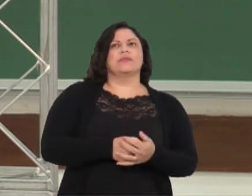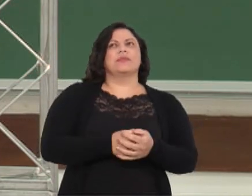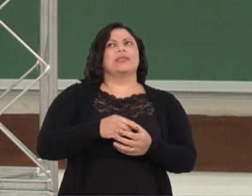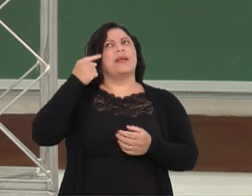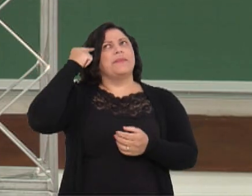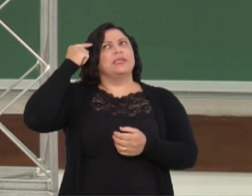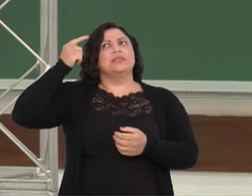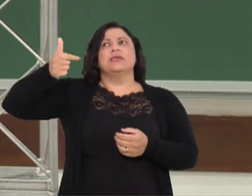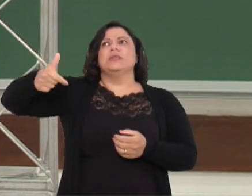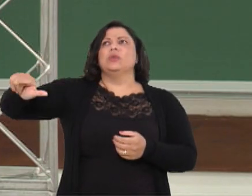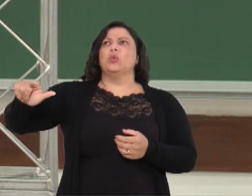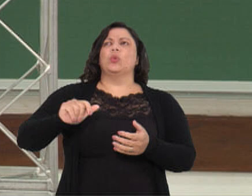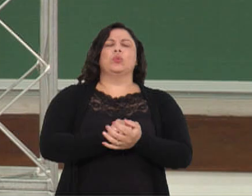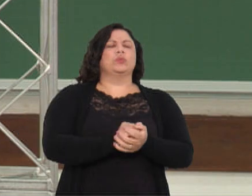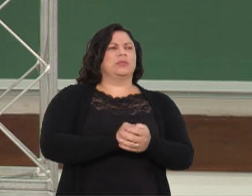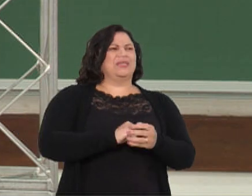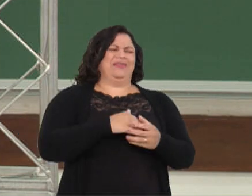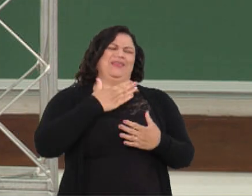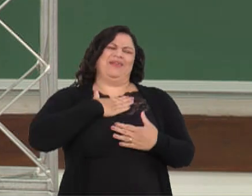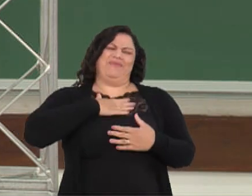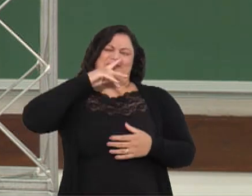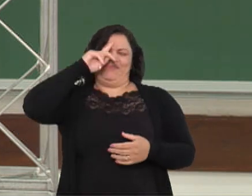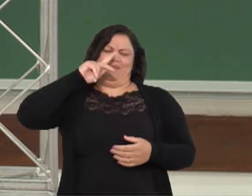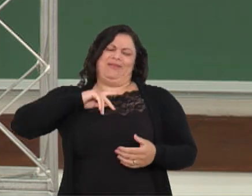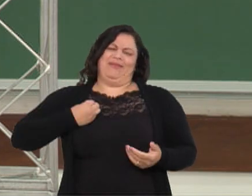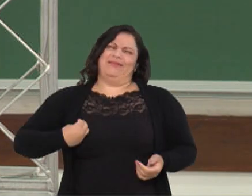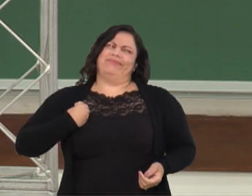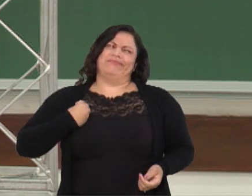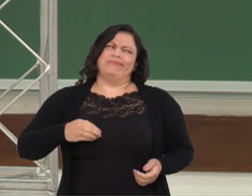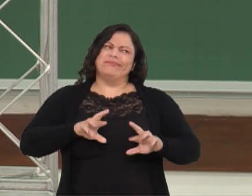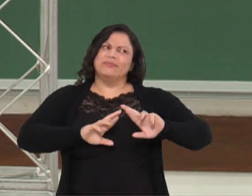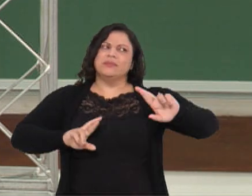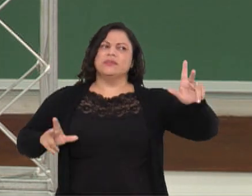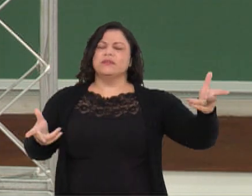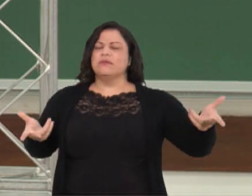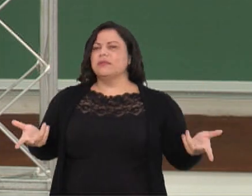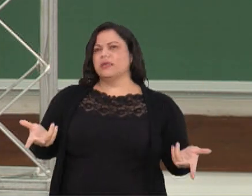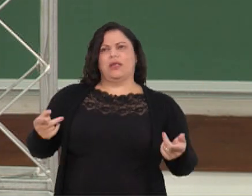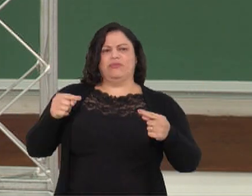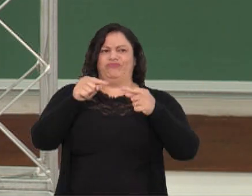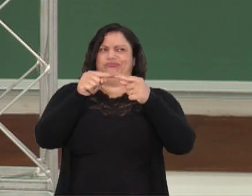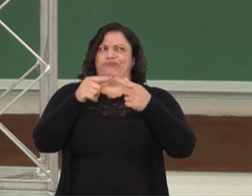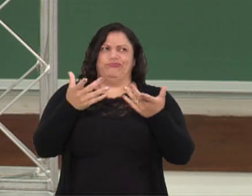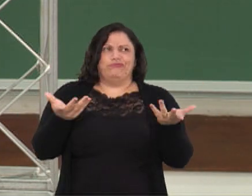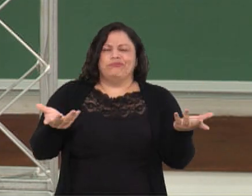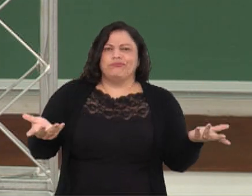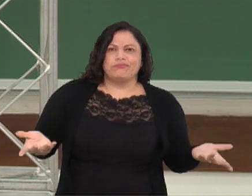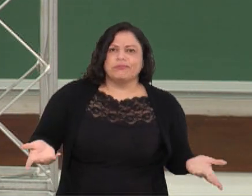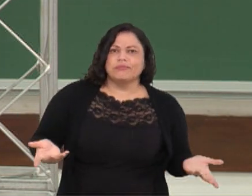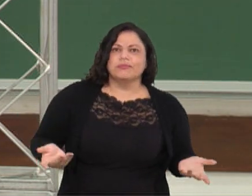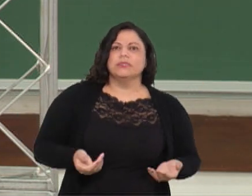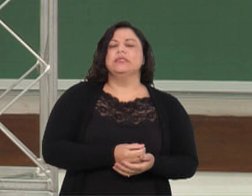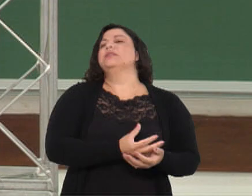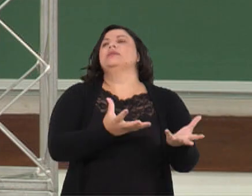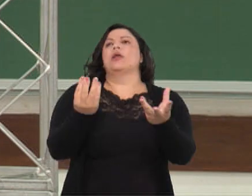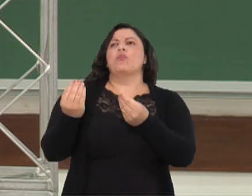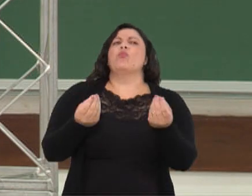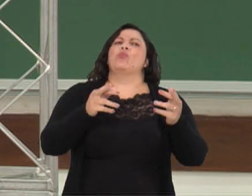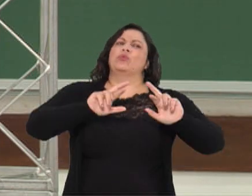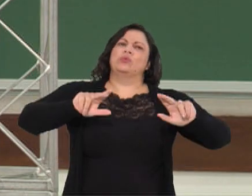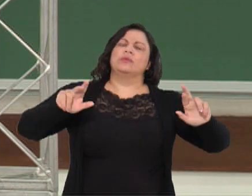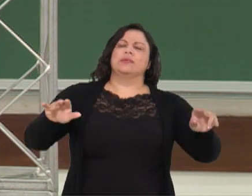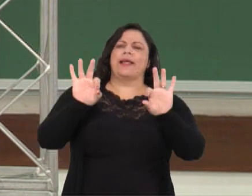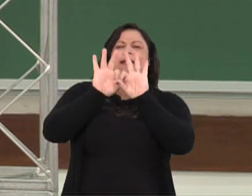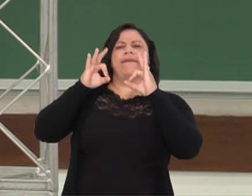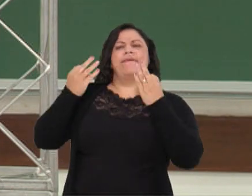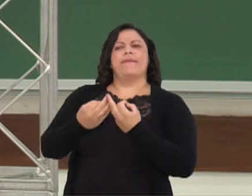afinal, você olha, não, mas a minha realidade não é essa. Então, tem muitas assim que mostra toda essa questão da